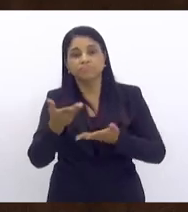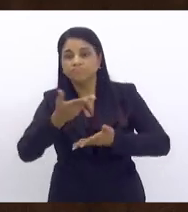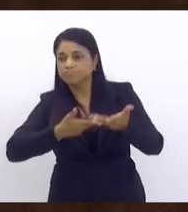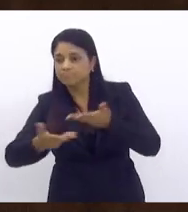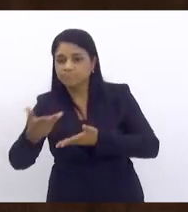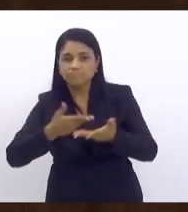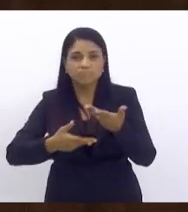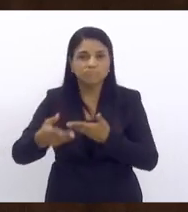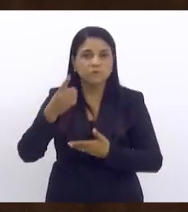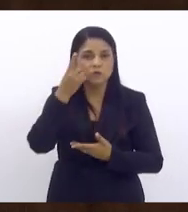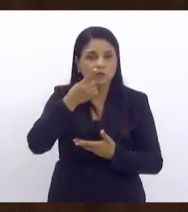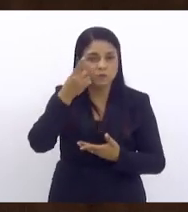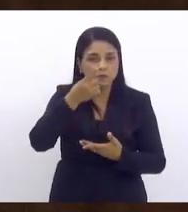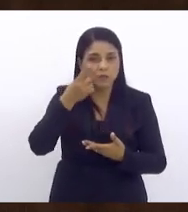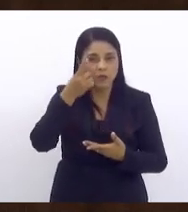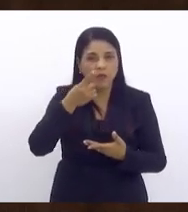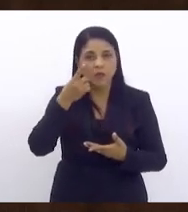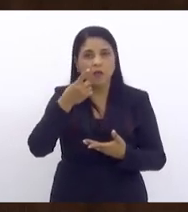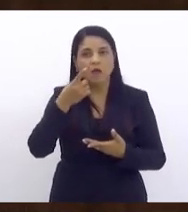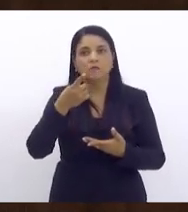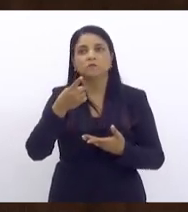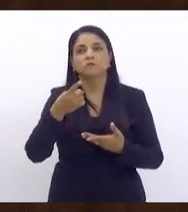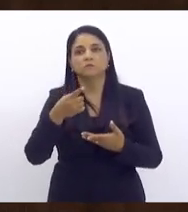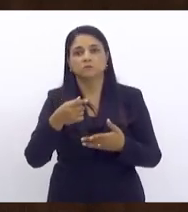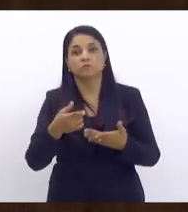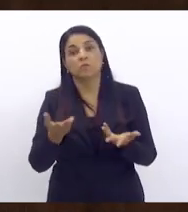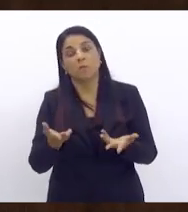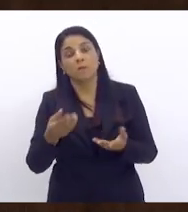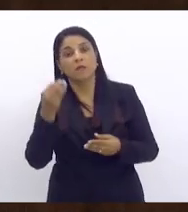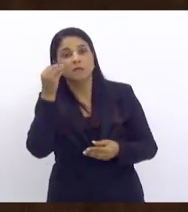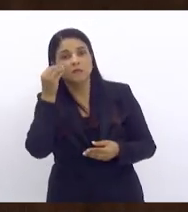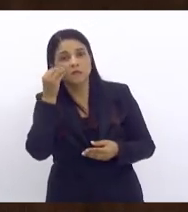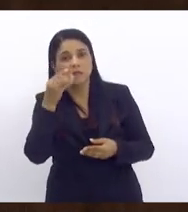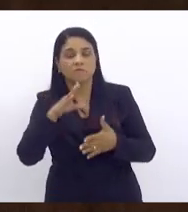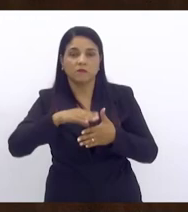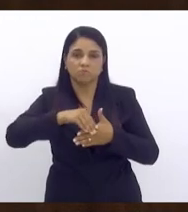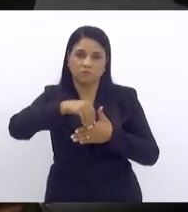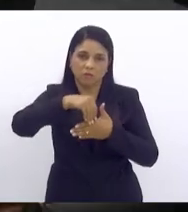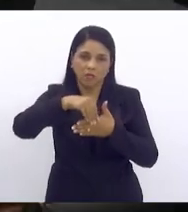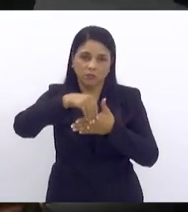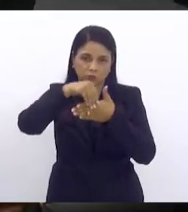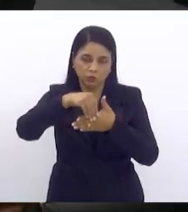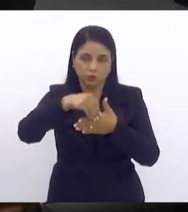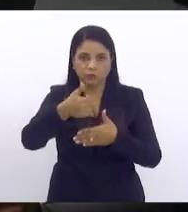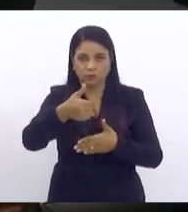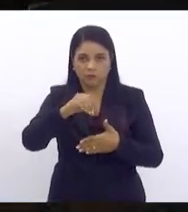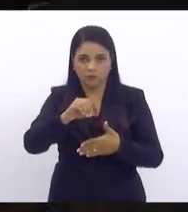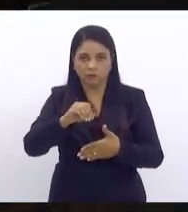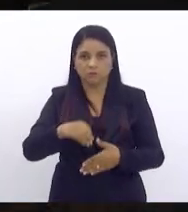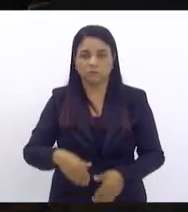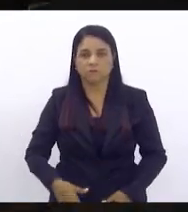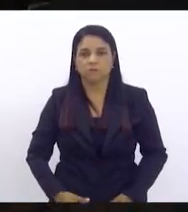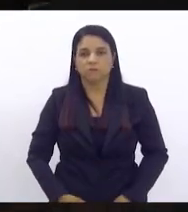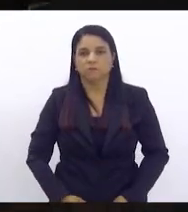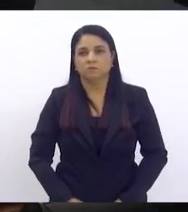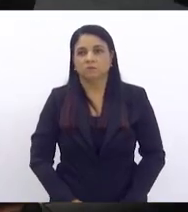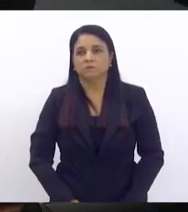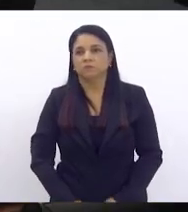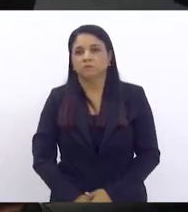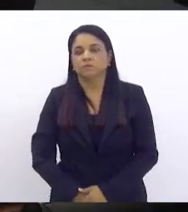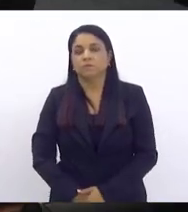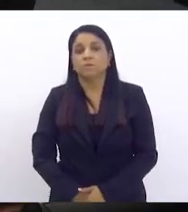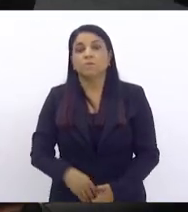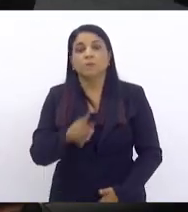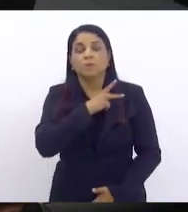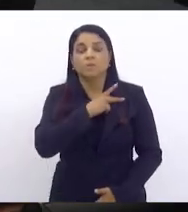saber qual é o alcance desse inciso do artigo 9. Obrigada, presidente. Deputada Marta Rocha. Presidente,